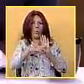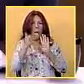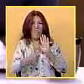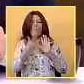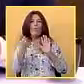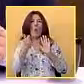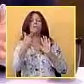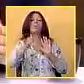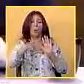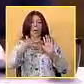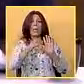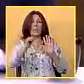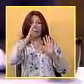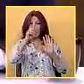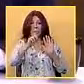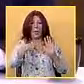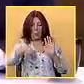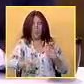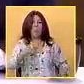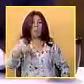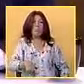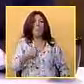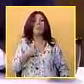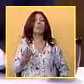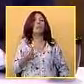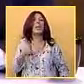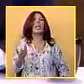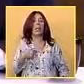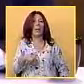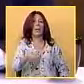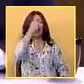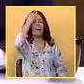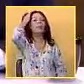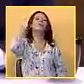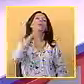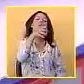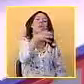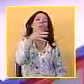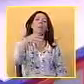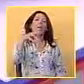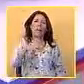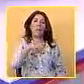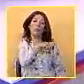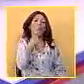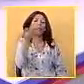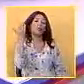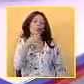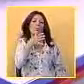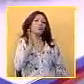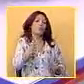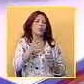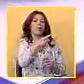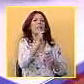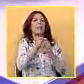que sim. Se não acreditasse, não estava neste partido. O PPM, isso já foi dito por si